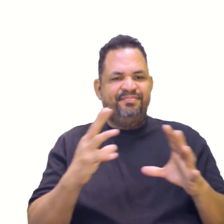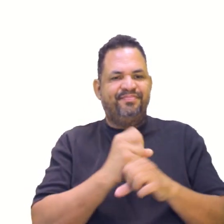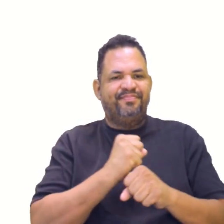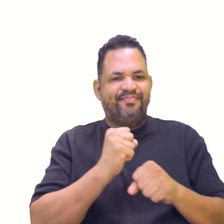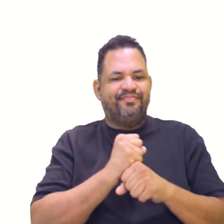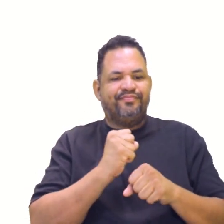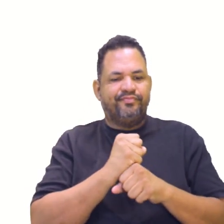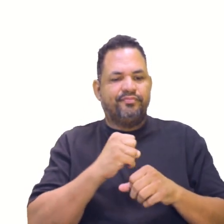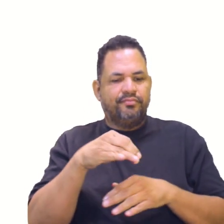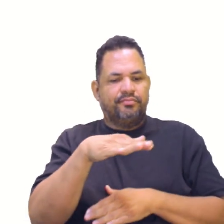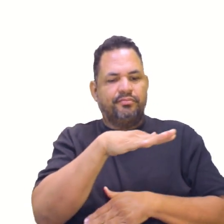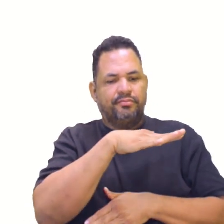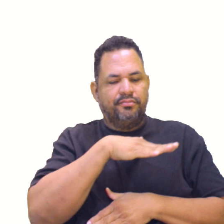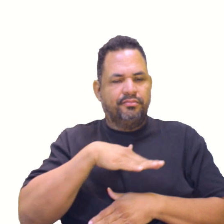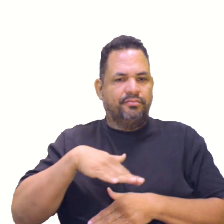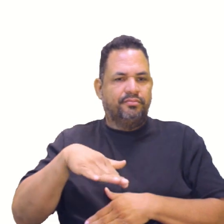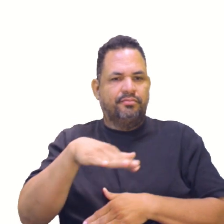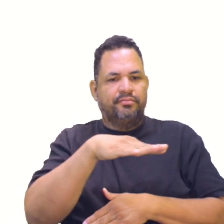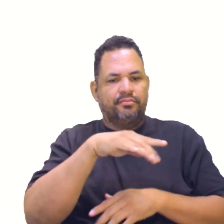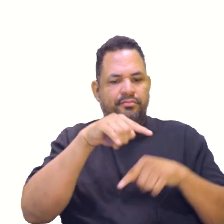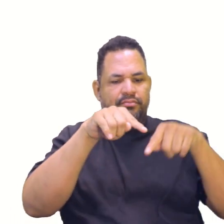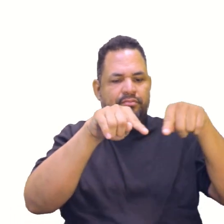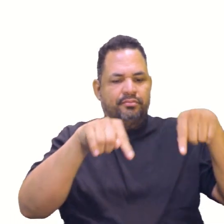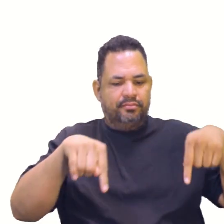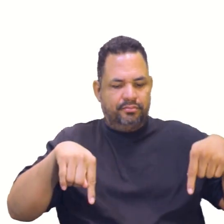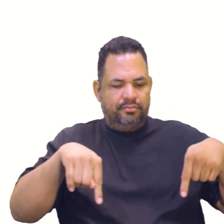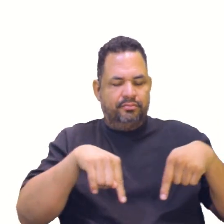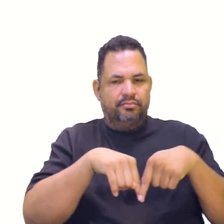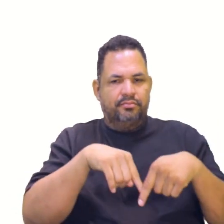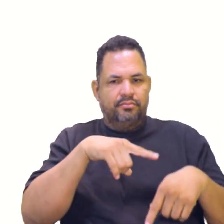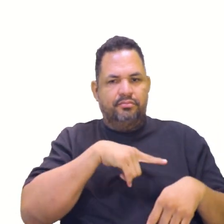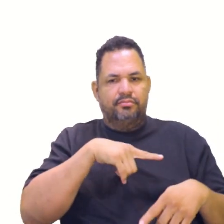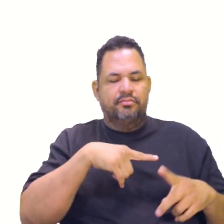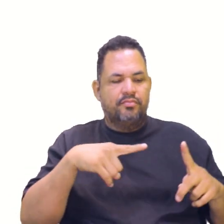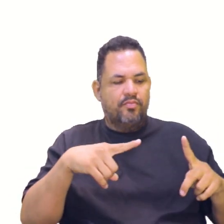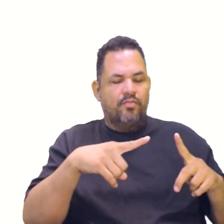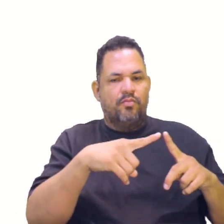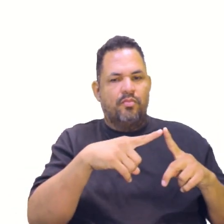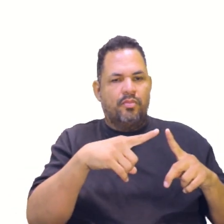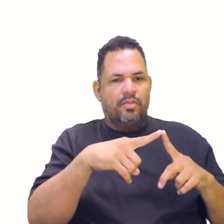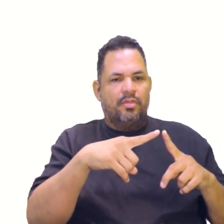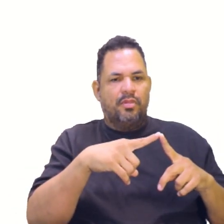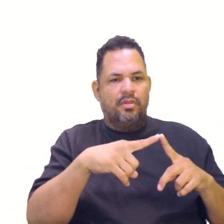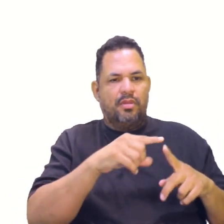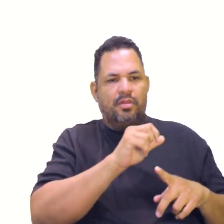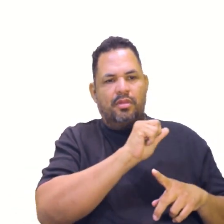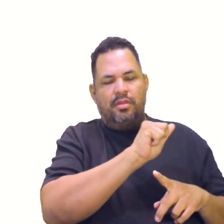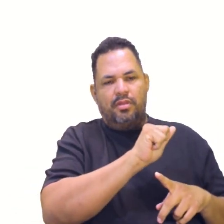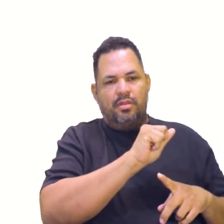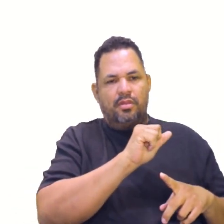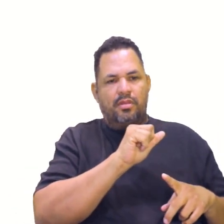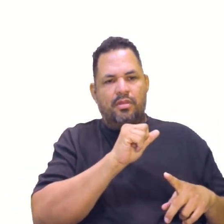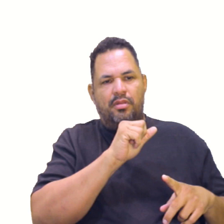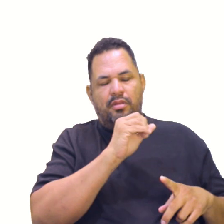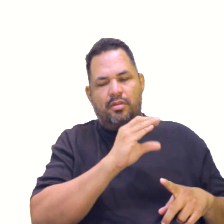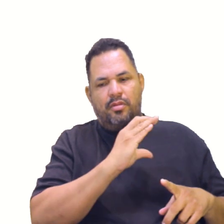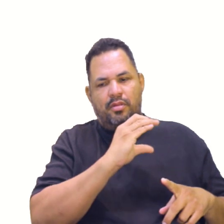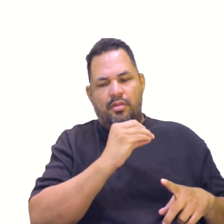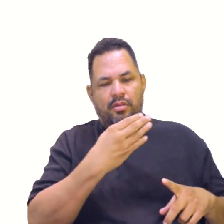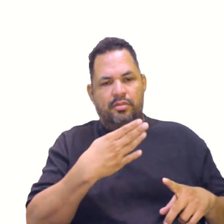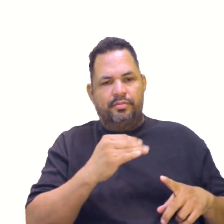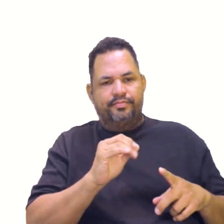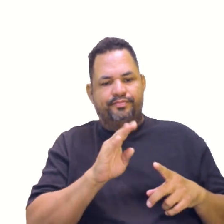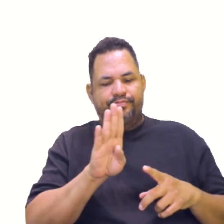Determine a área da região triangular que tem como vértices os pontos A, 4 e